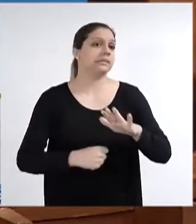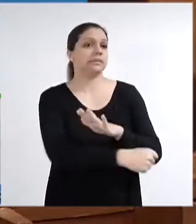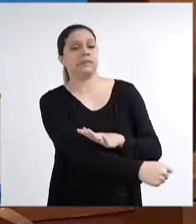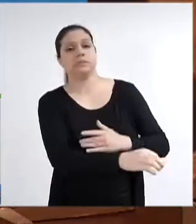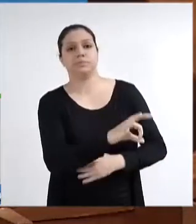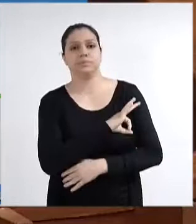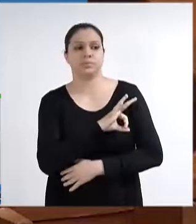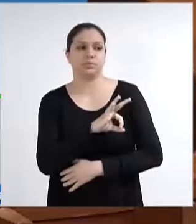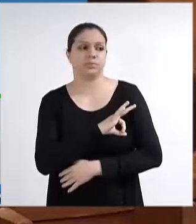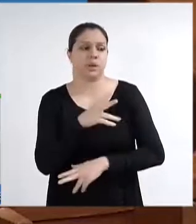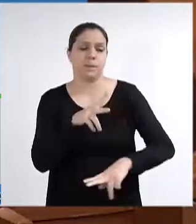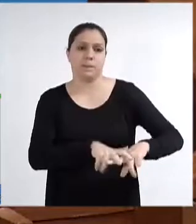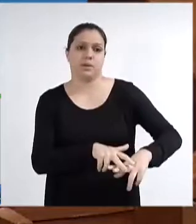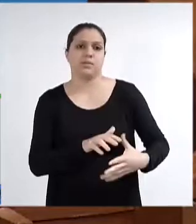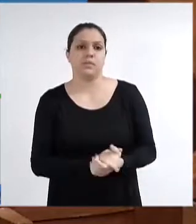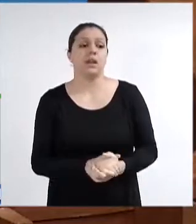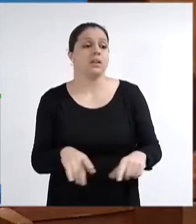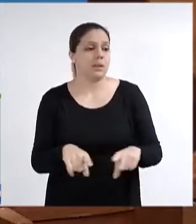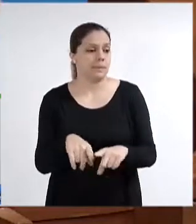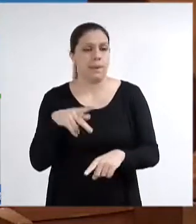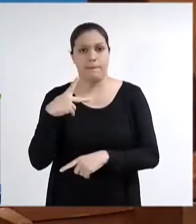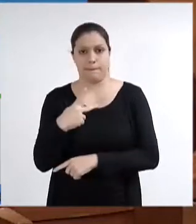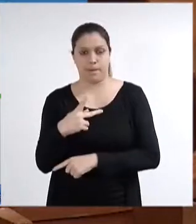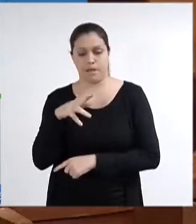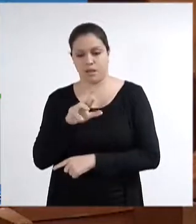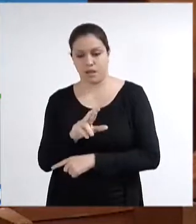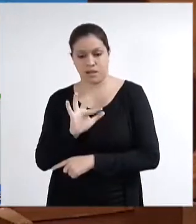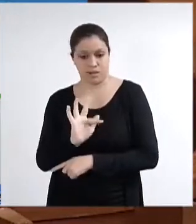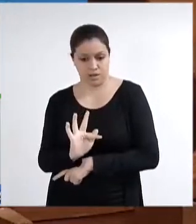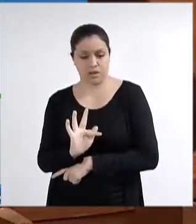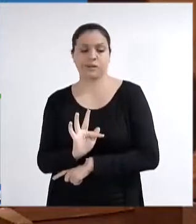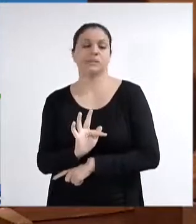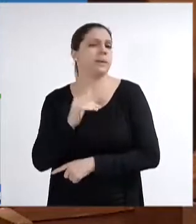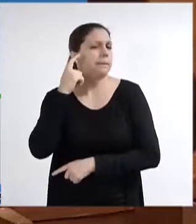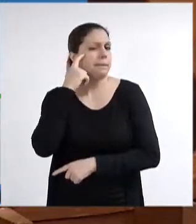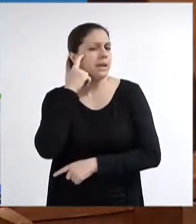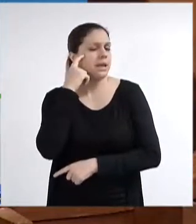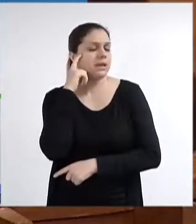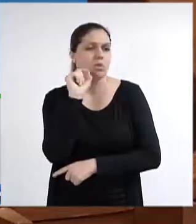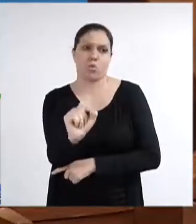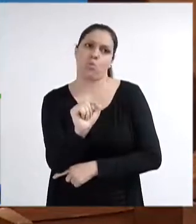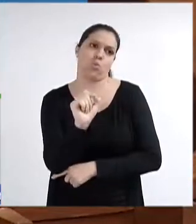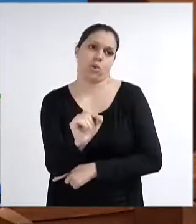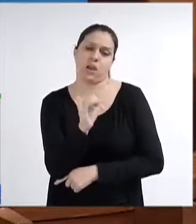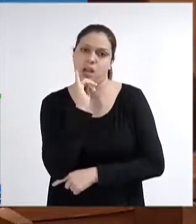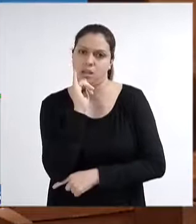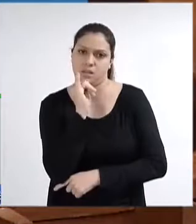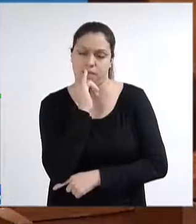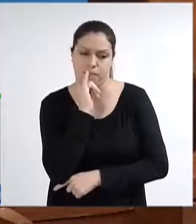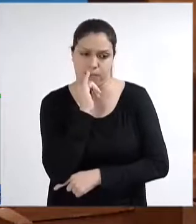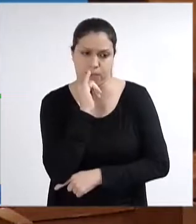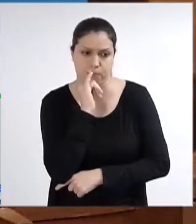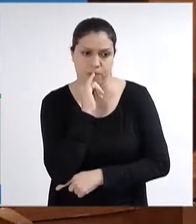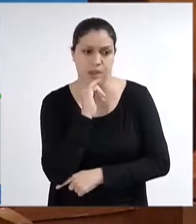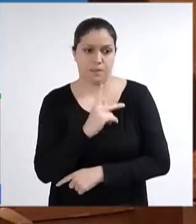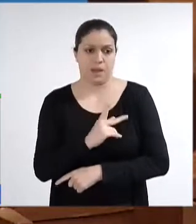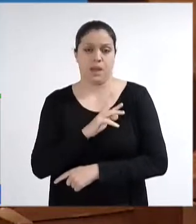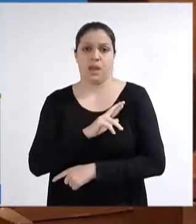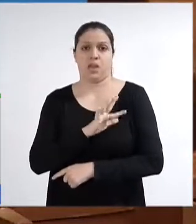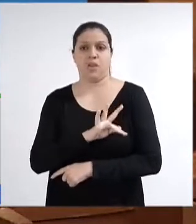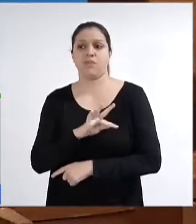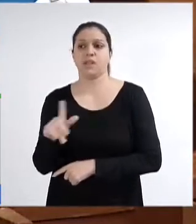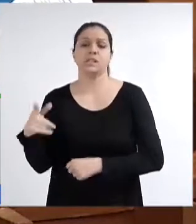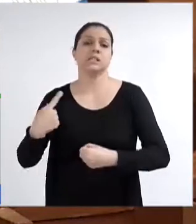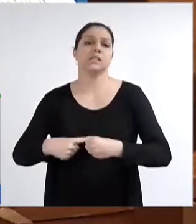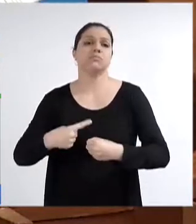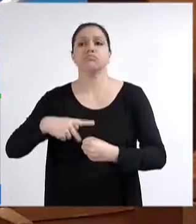mesmo vale para a Polícia Rodoviária Federal. Imagina a Polícia Rodoviária Federal em Paranaíba.